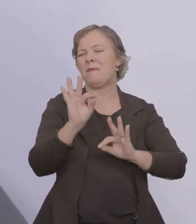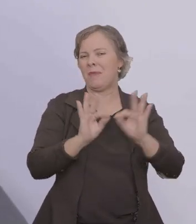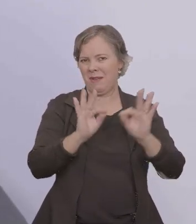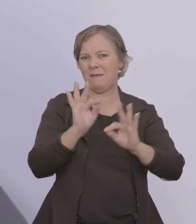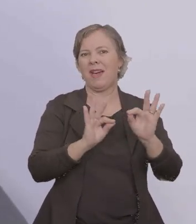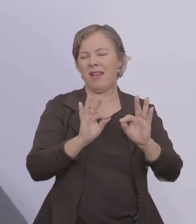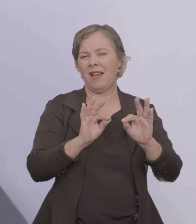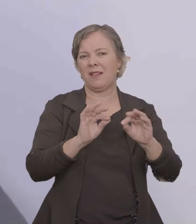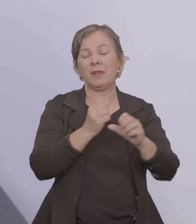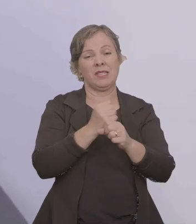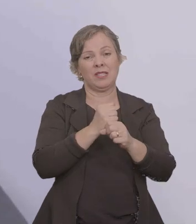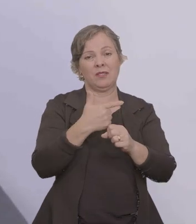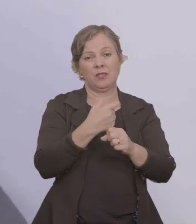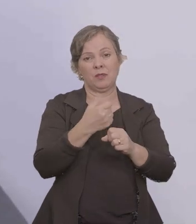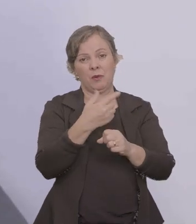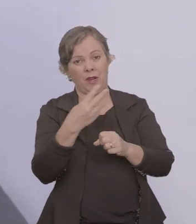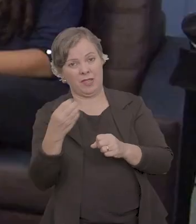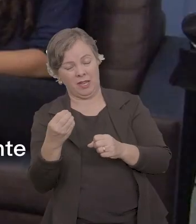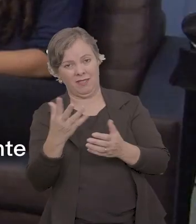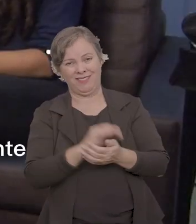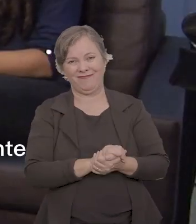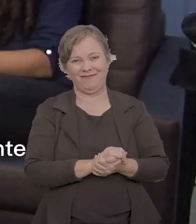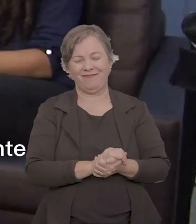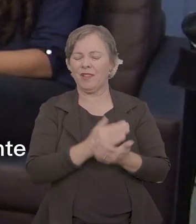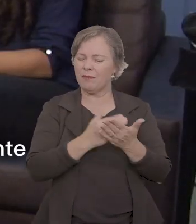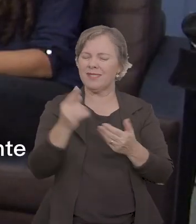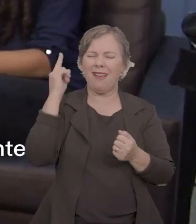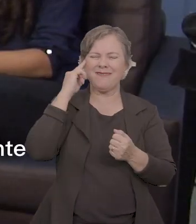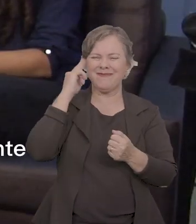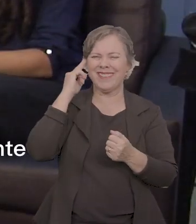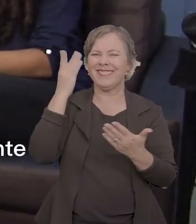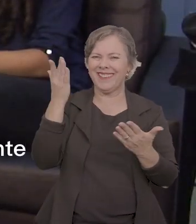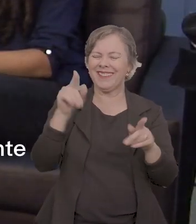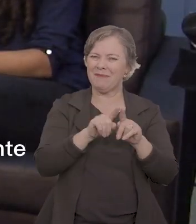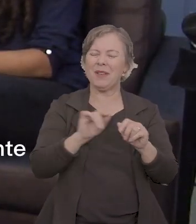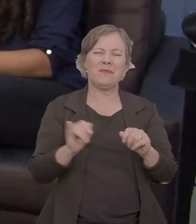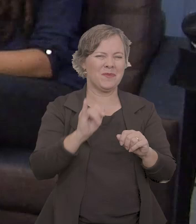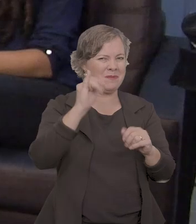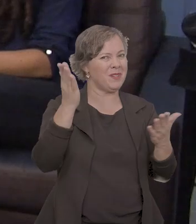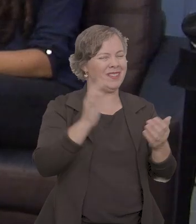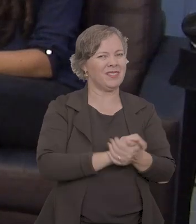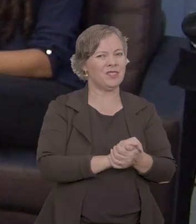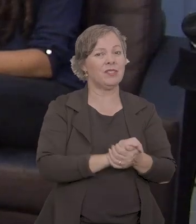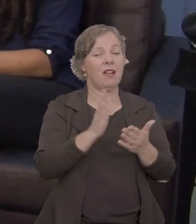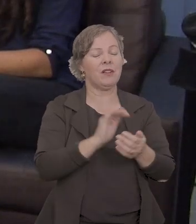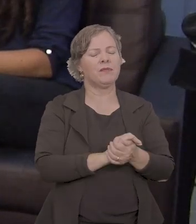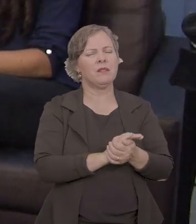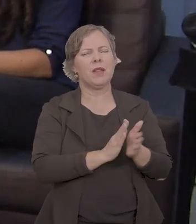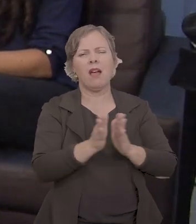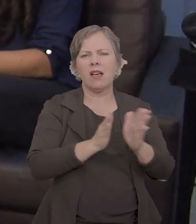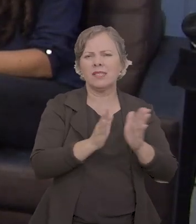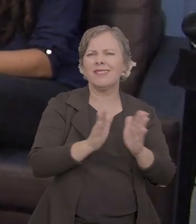prepararem para esse ano de 2030? Né? Então, começar a pensar sobre isso também, é muito importante. E para acessar essas